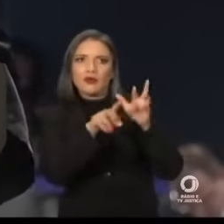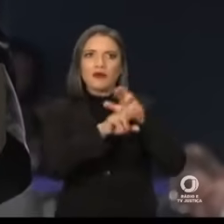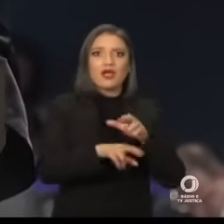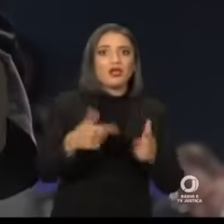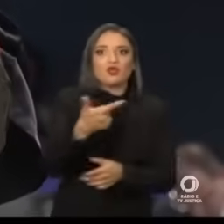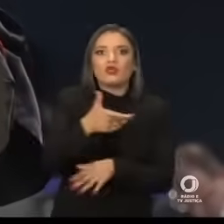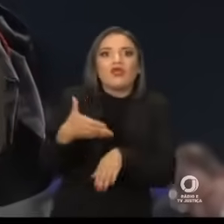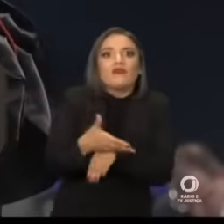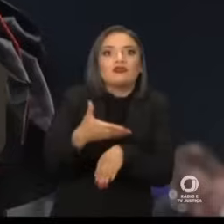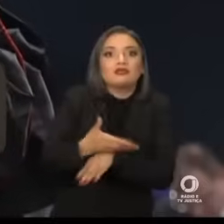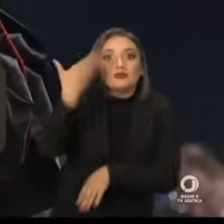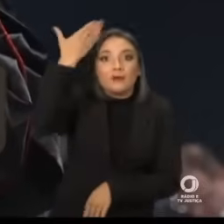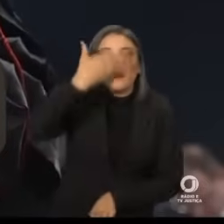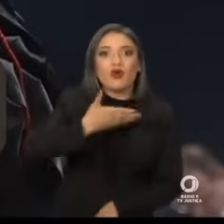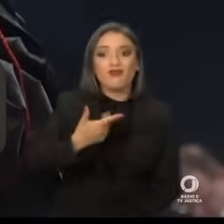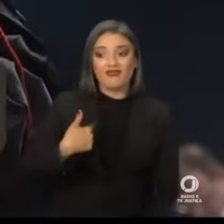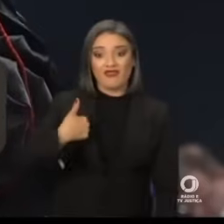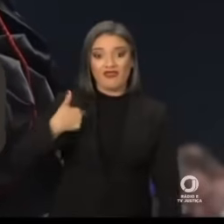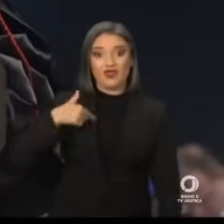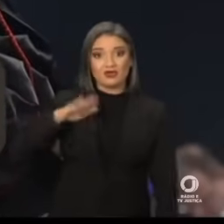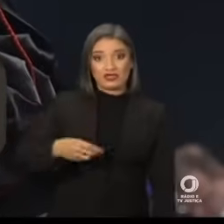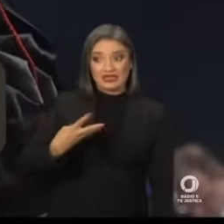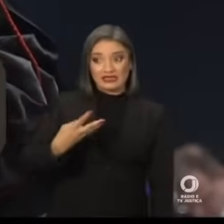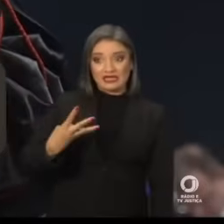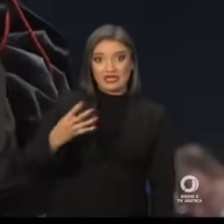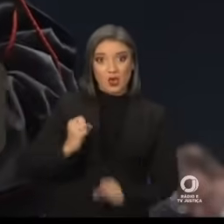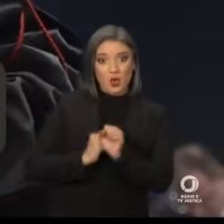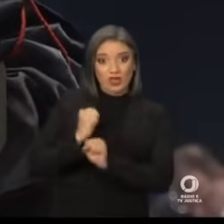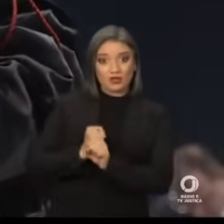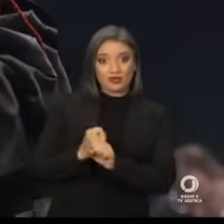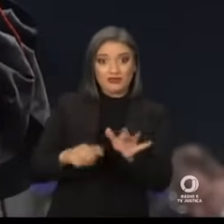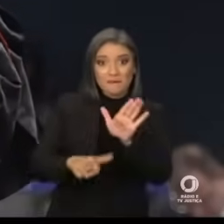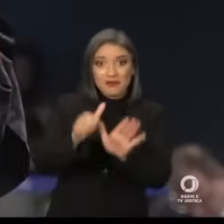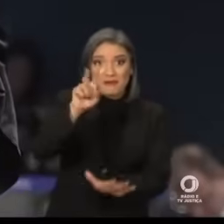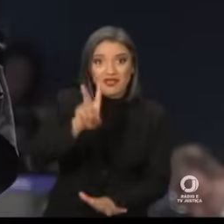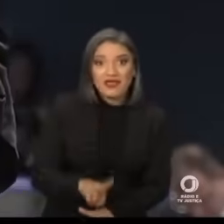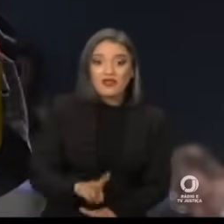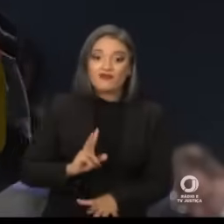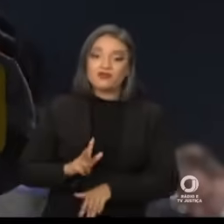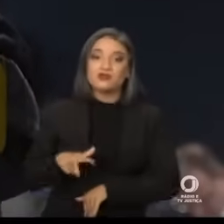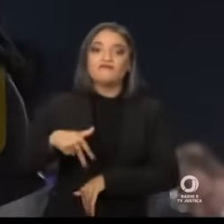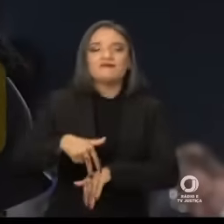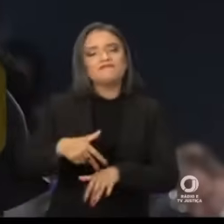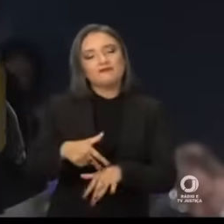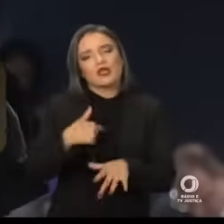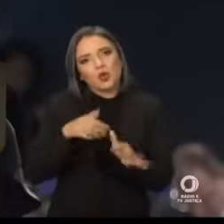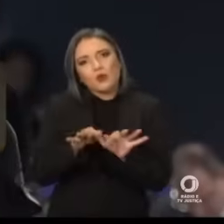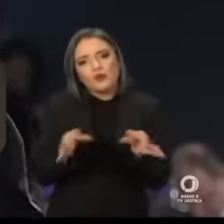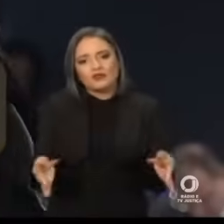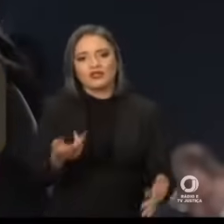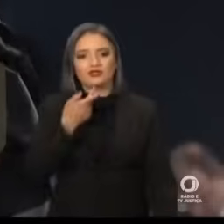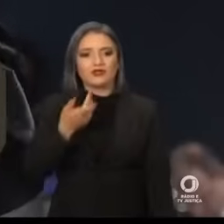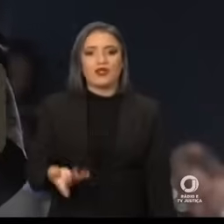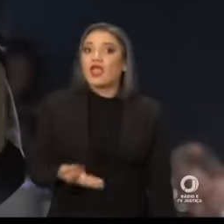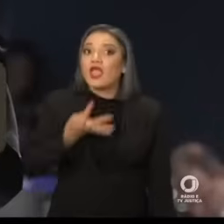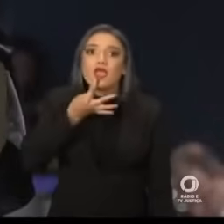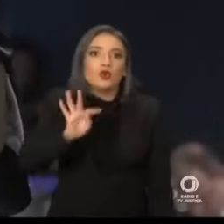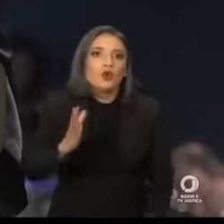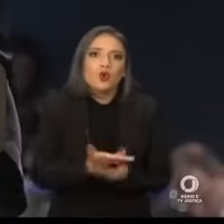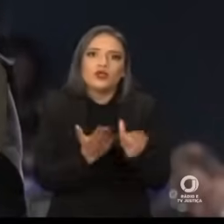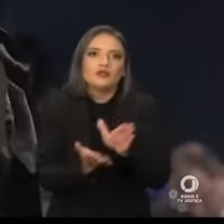com 34 anos, é a primeira vez que eu venho à tribuna com toda a humildade para dizer o seguinte, eu não conheço a íntegra desse